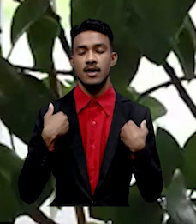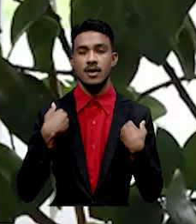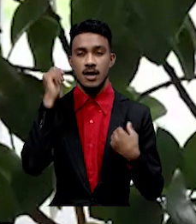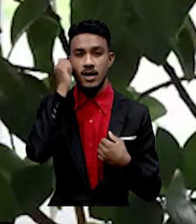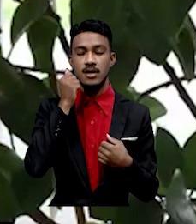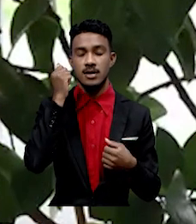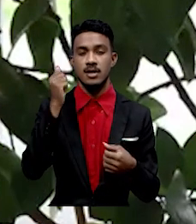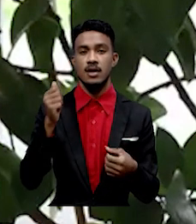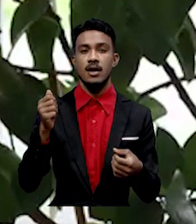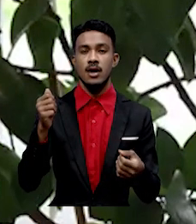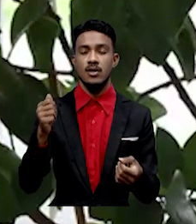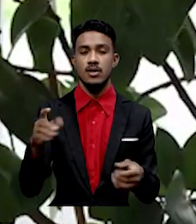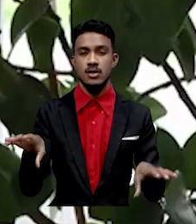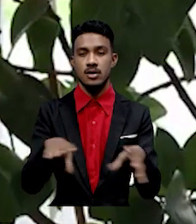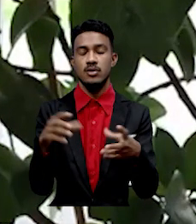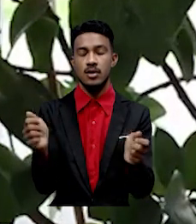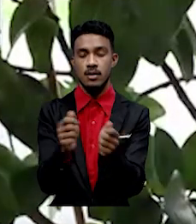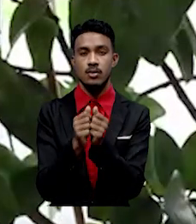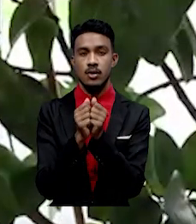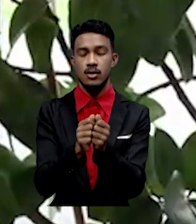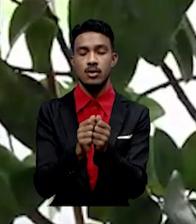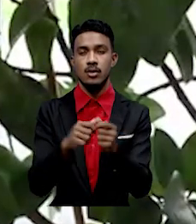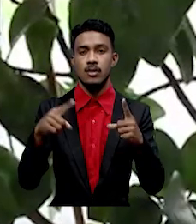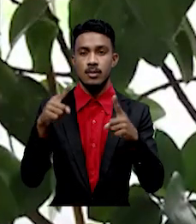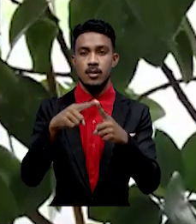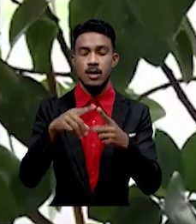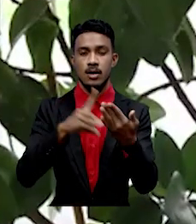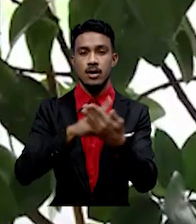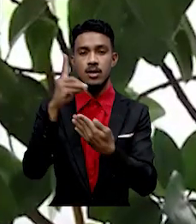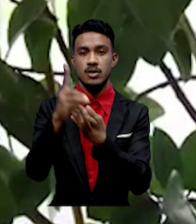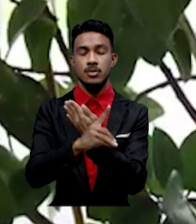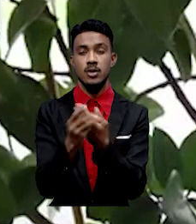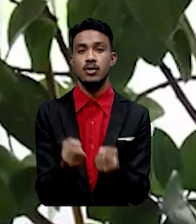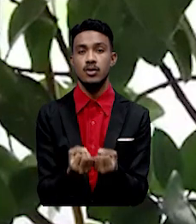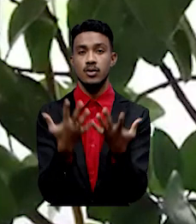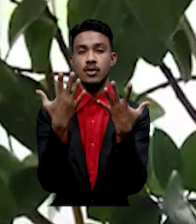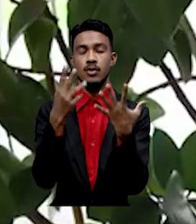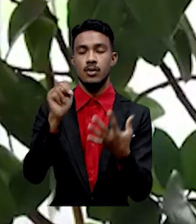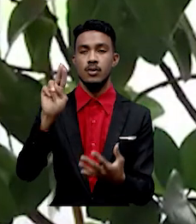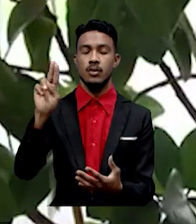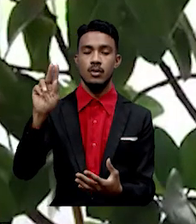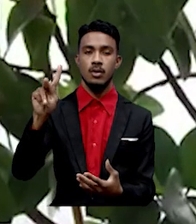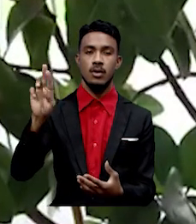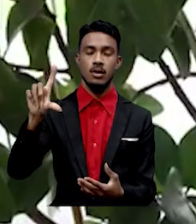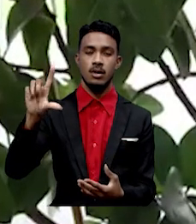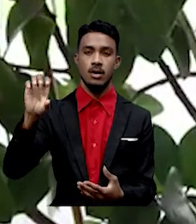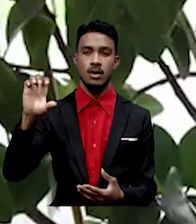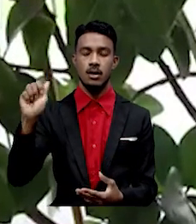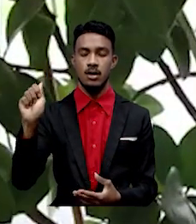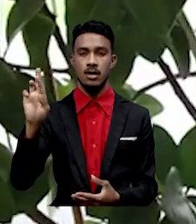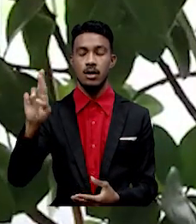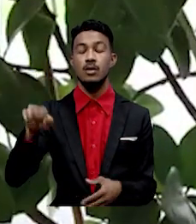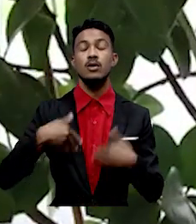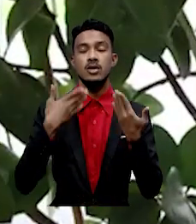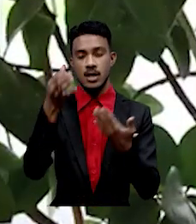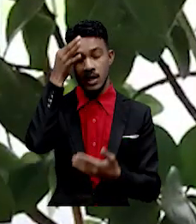a tuluta a mutuc para desarmamento nuclear, né, o insano e tá rototo pela areba oeng,